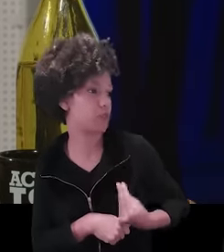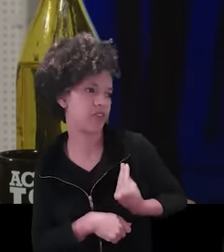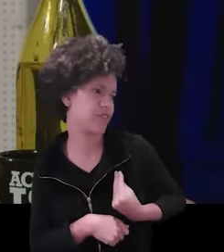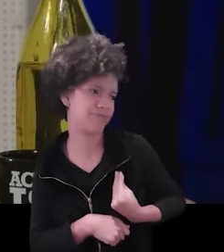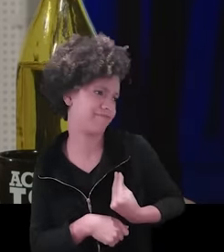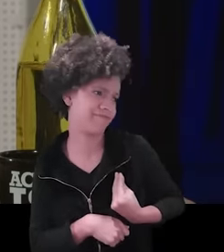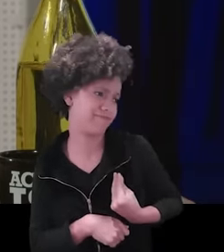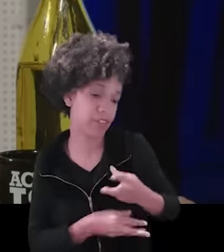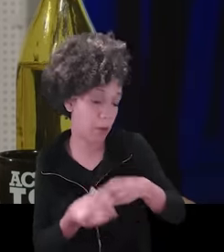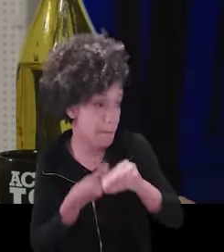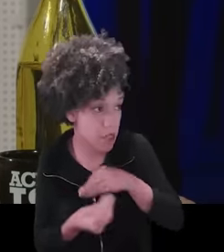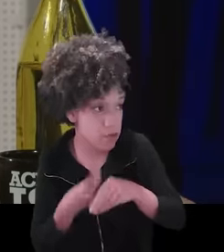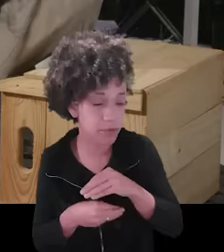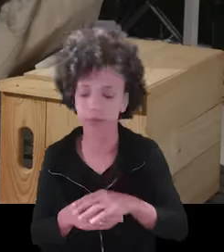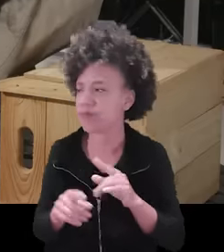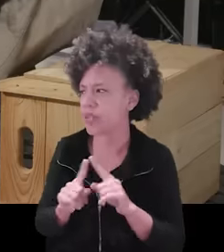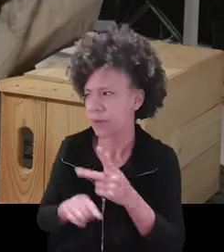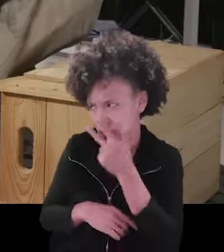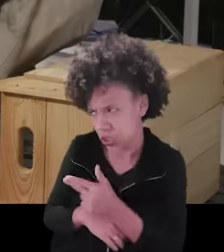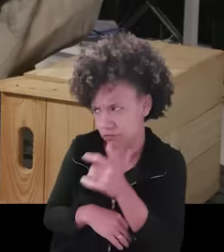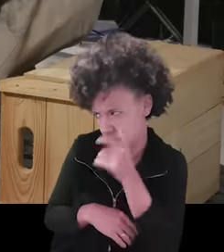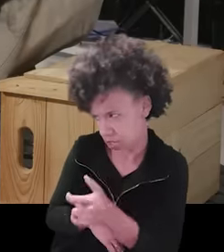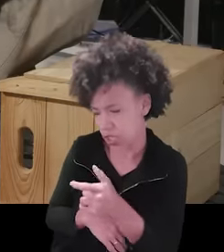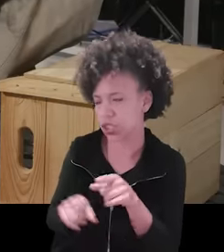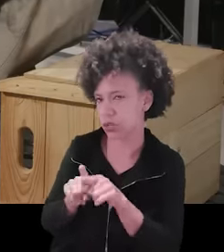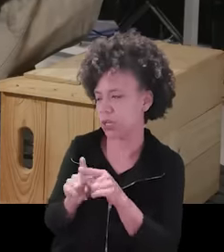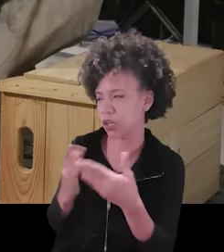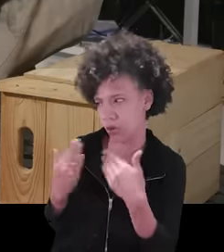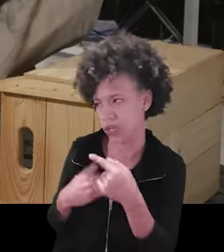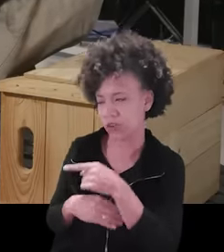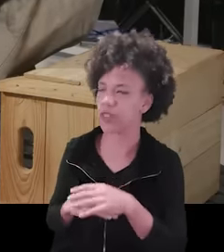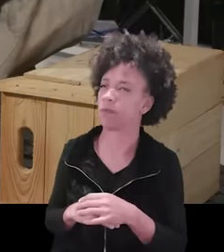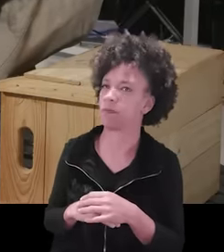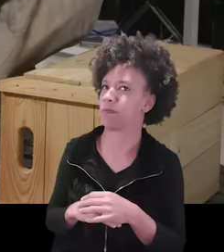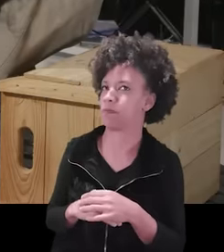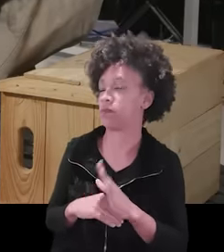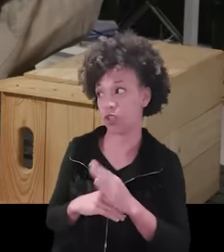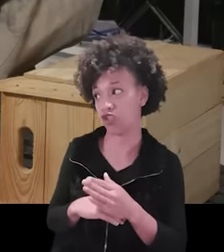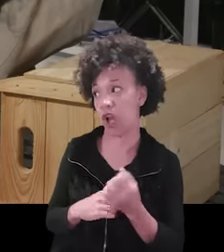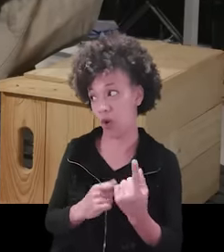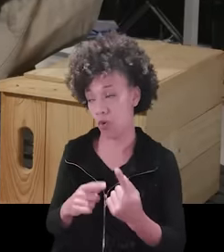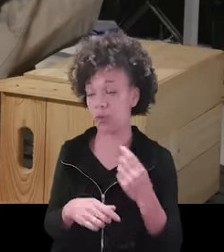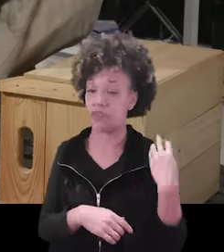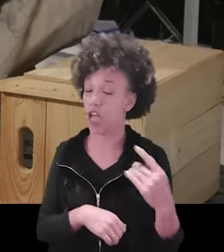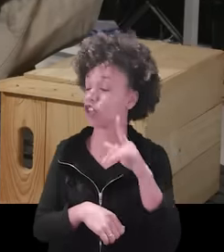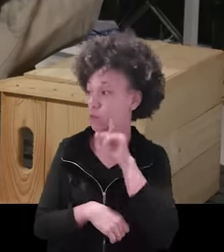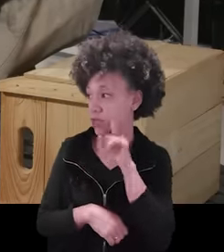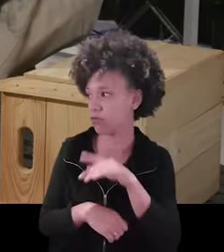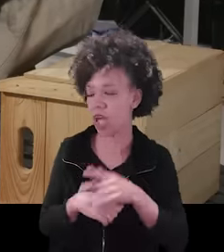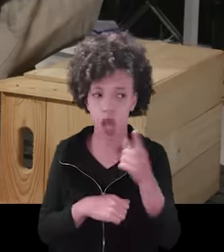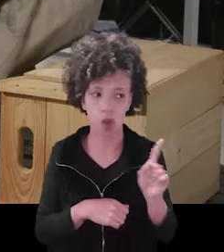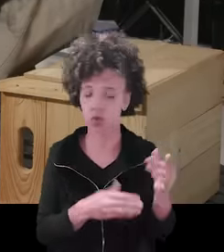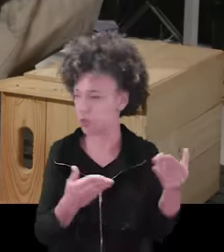viver não é mas isso é uma mescla mesmo não muito interessante que eu quero bater com você cara eu já fui algumas vezes os Estados